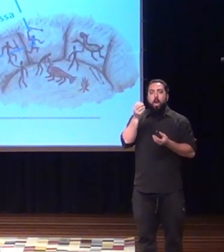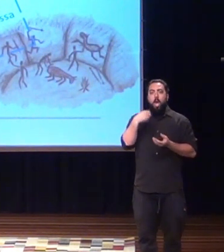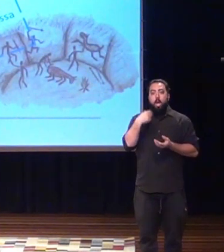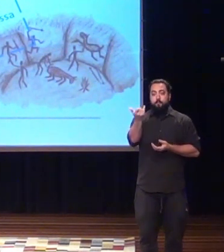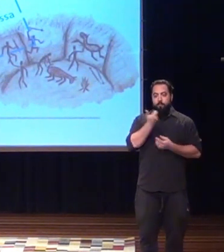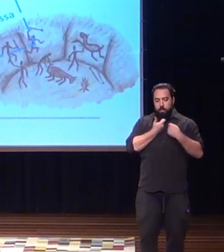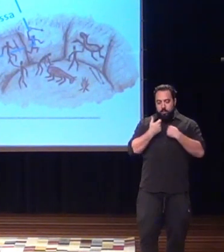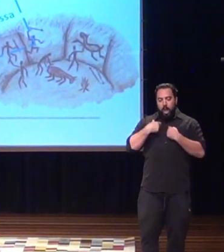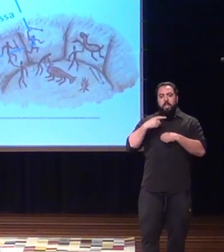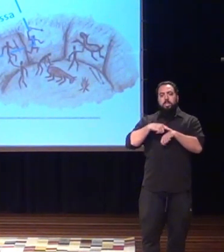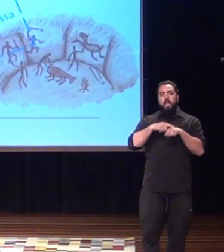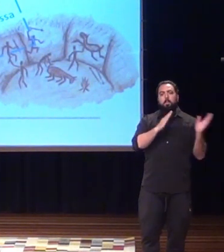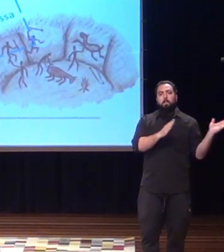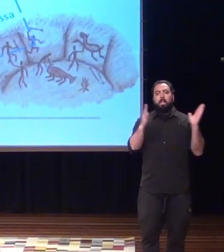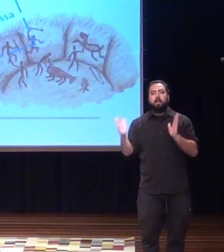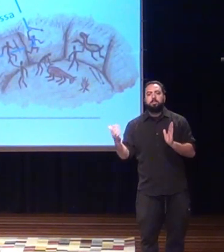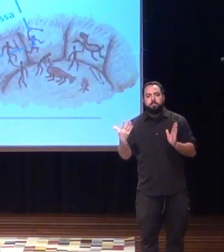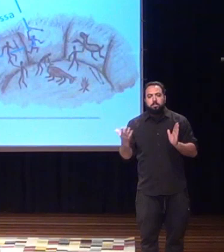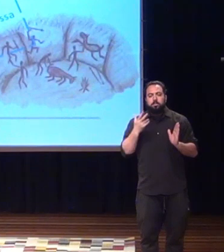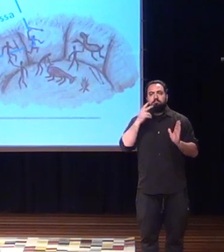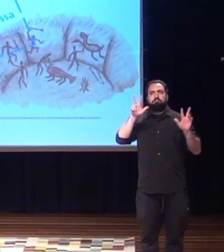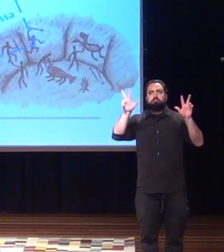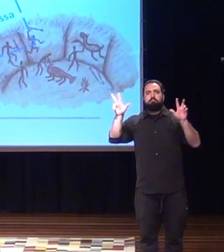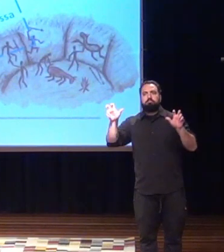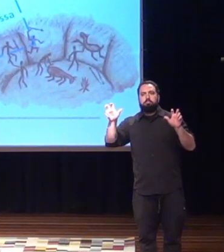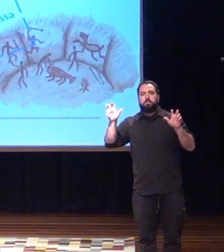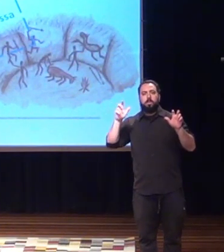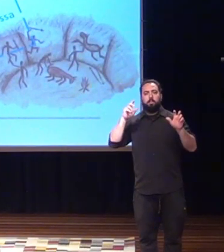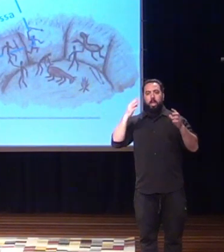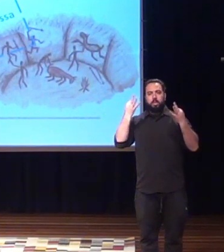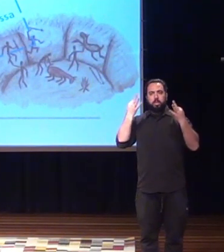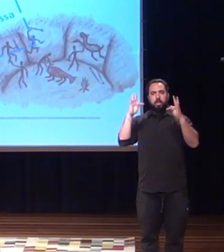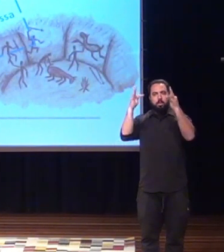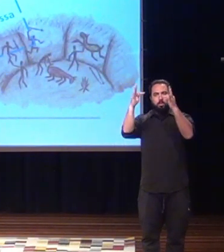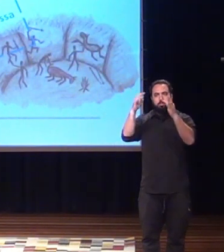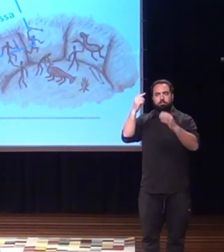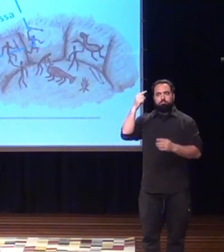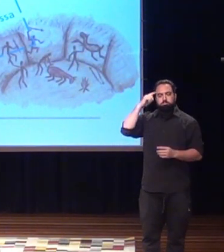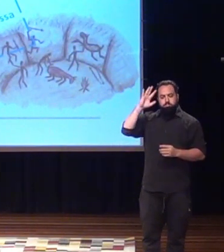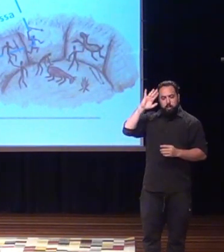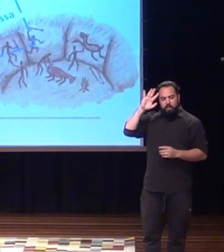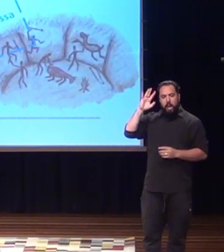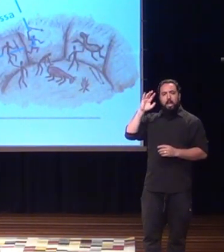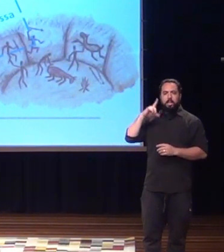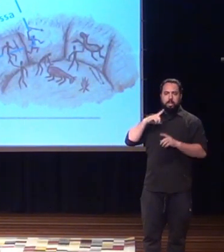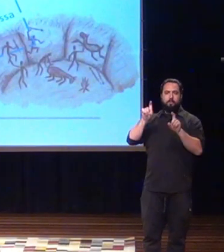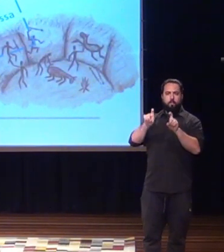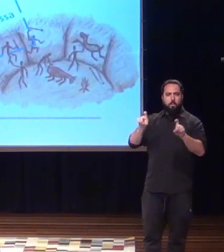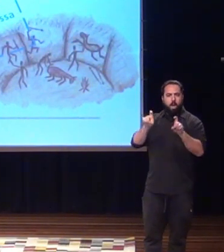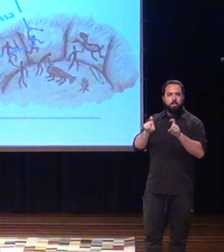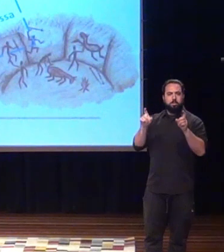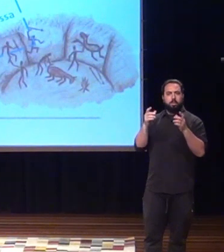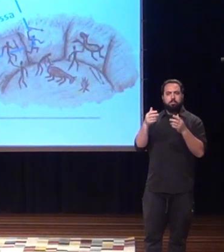mensagem? Porque, quando a gente fala de tecnologia, a gente sempre, atualmente, associa a questão da informática, da